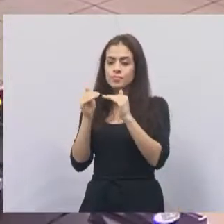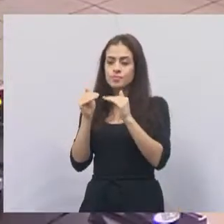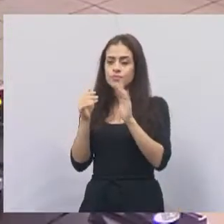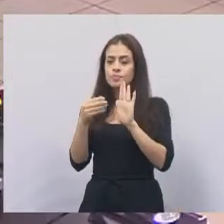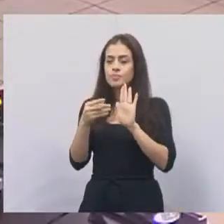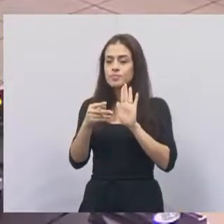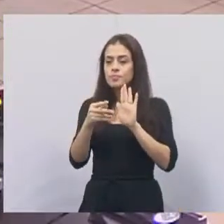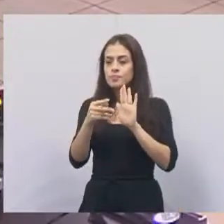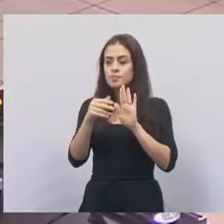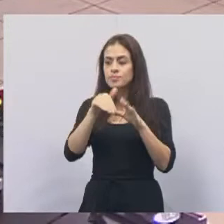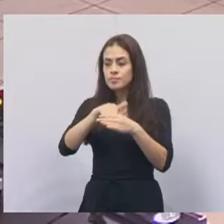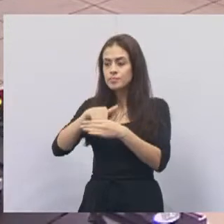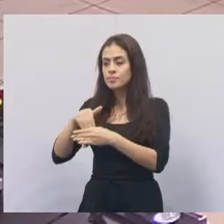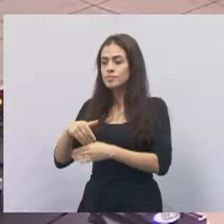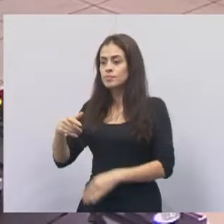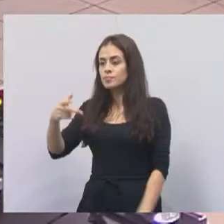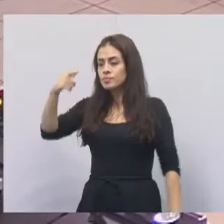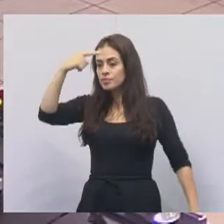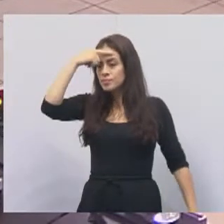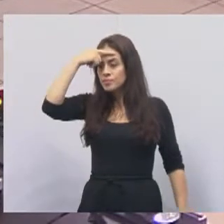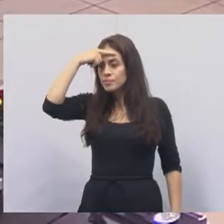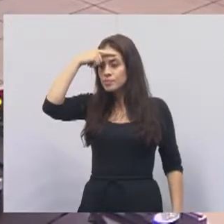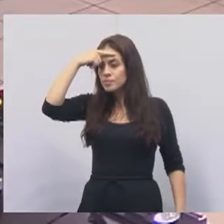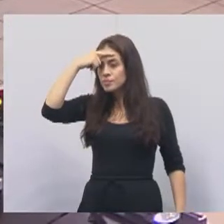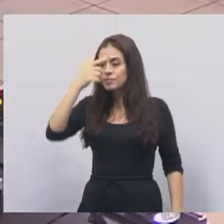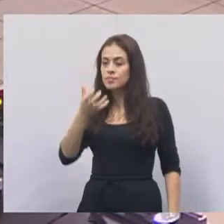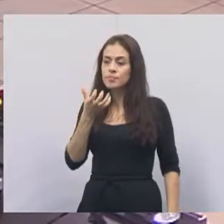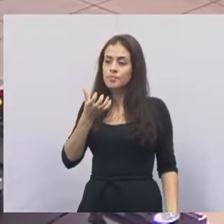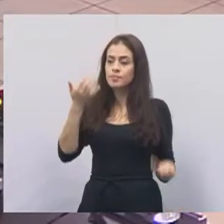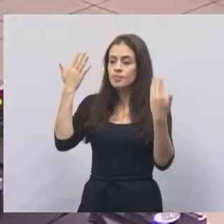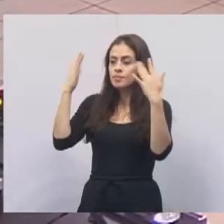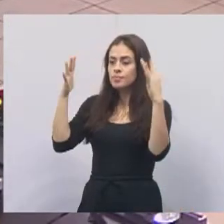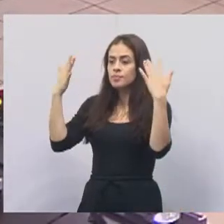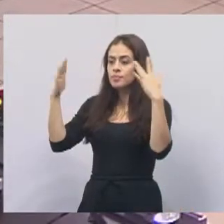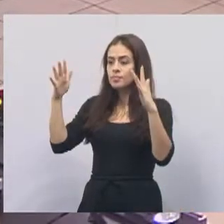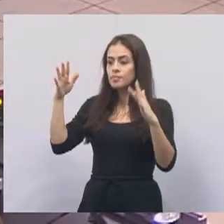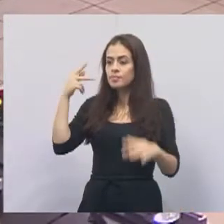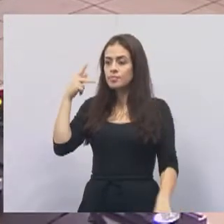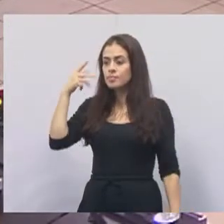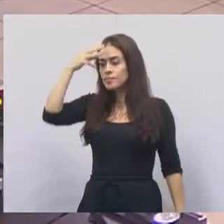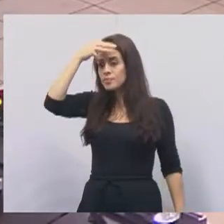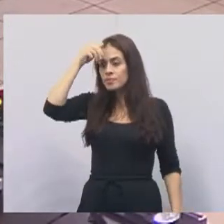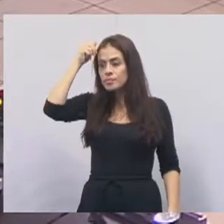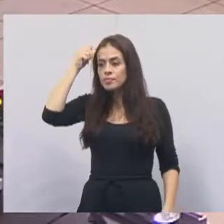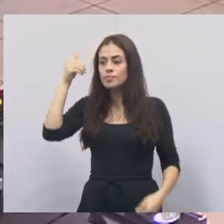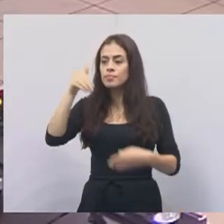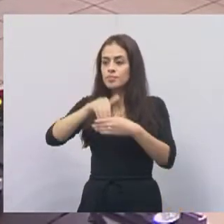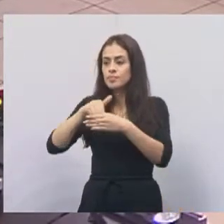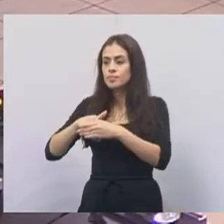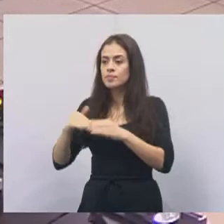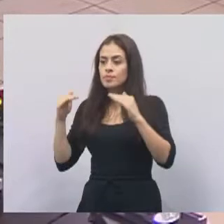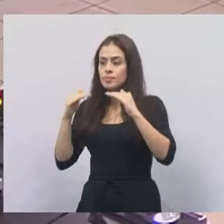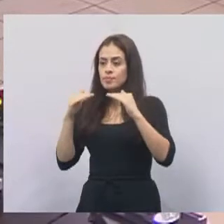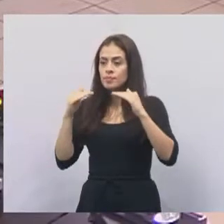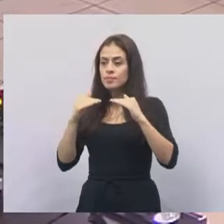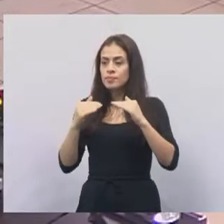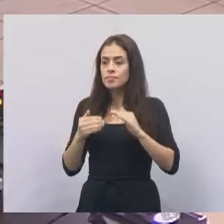como vota Vereador Luiz Flávio quero parabenizar vendedora Maria Amélia e meu voto é favorável